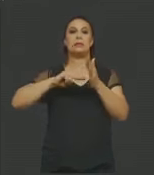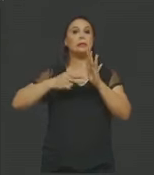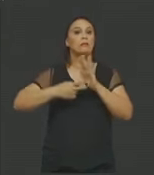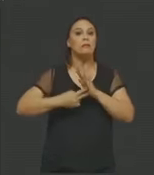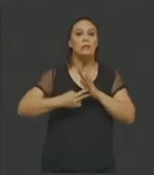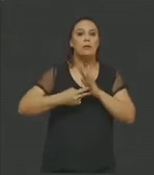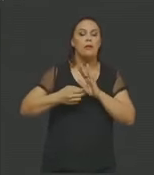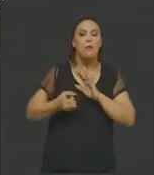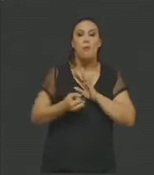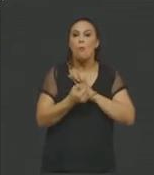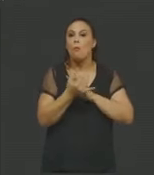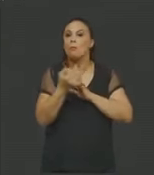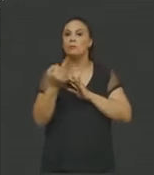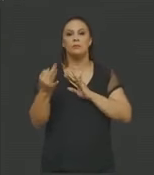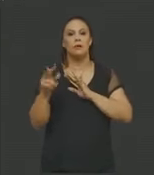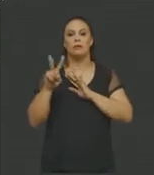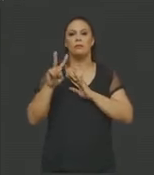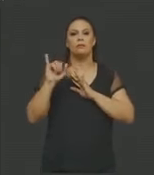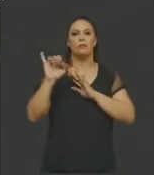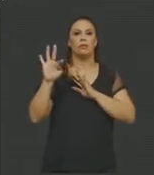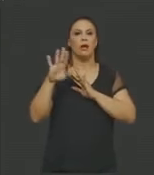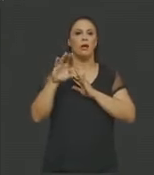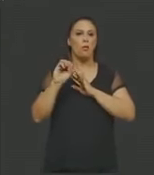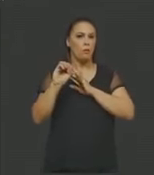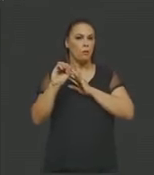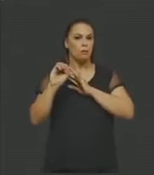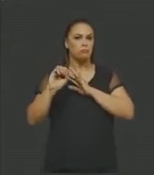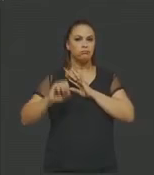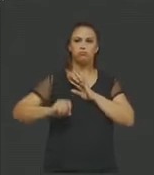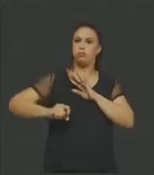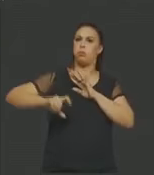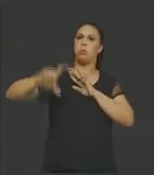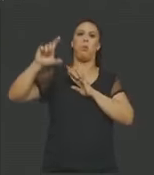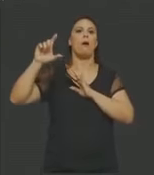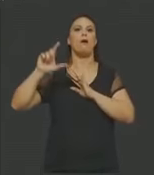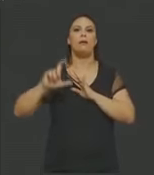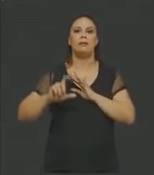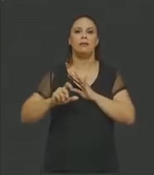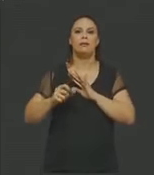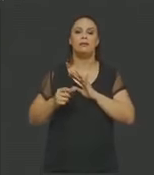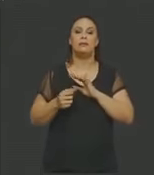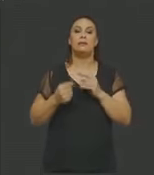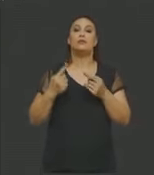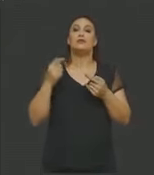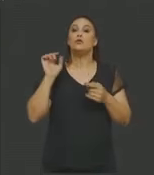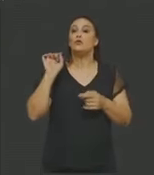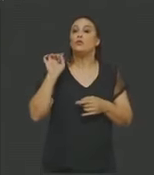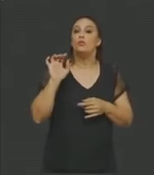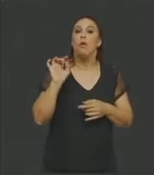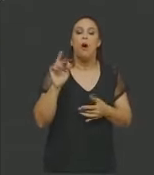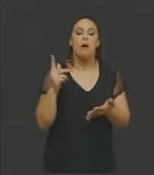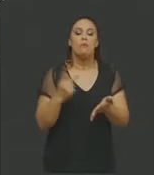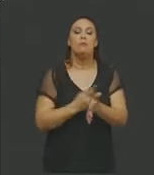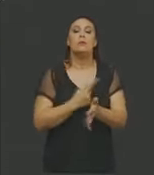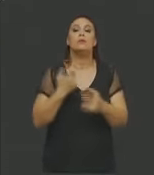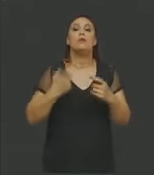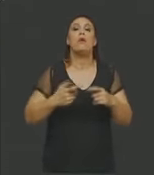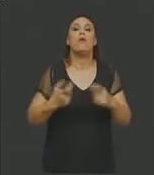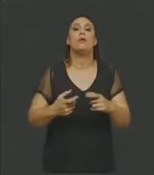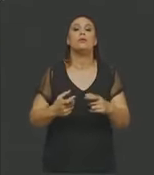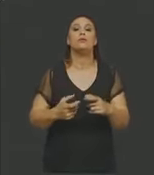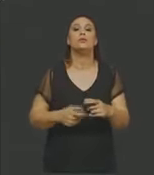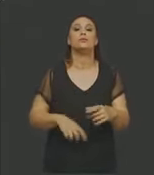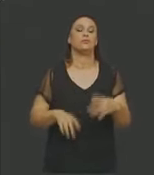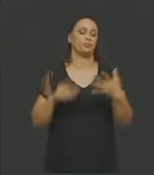vitelo, então, ele vai ser distribuído somente no polo vegetativo, porque o polo animal, que vai ser o polo contrário, é onde vai